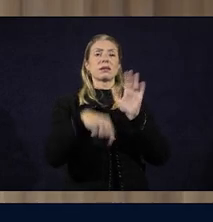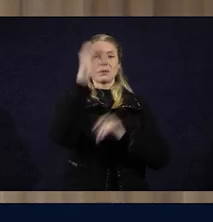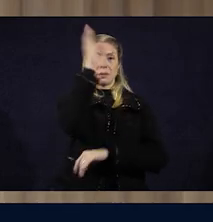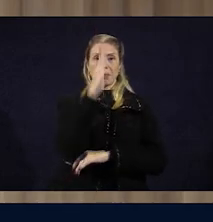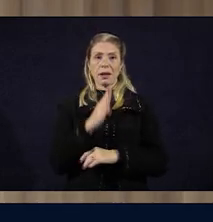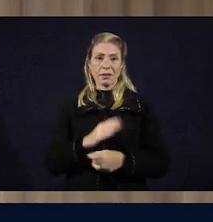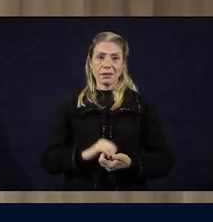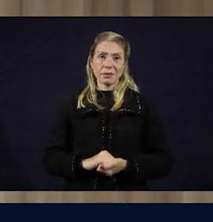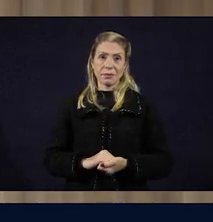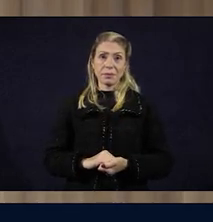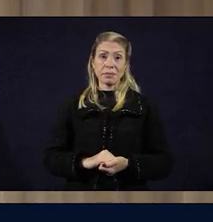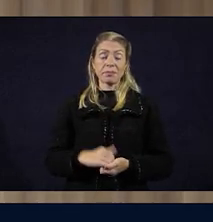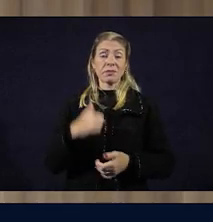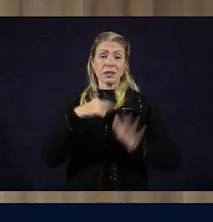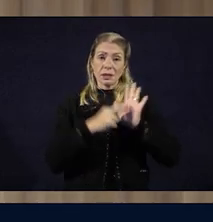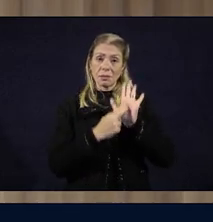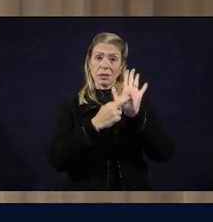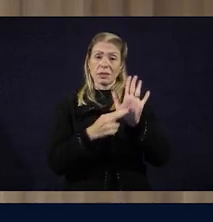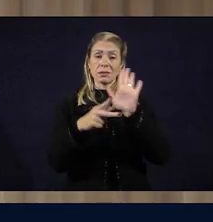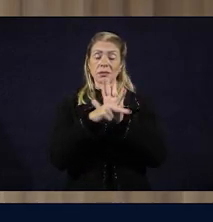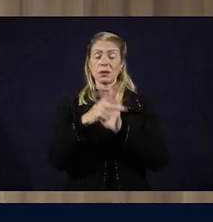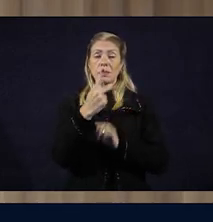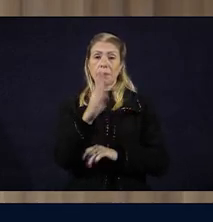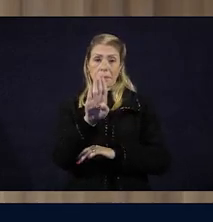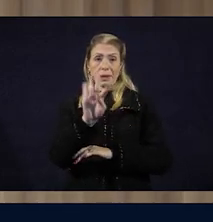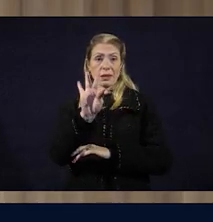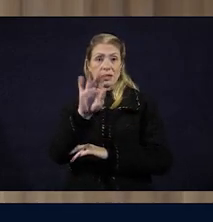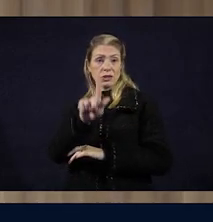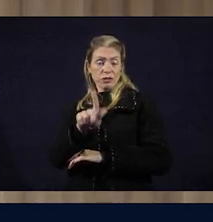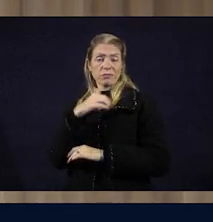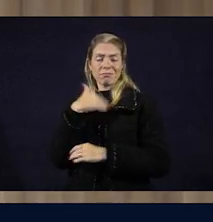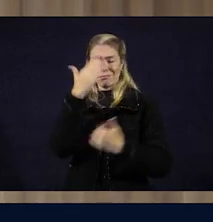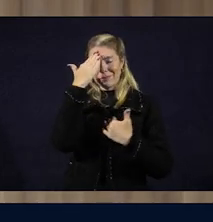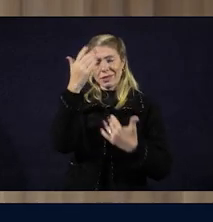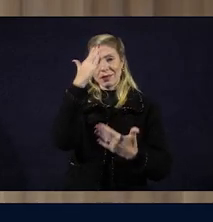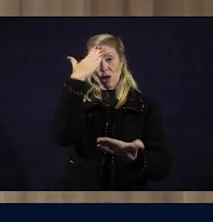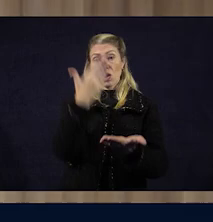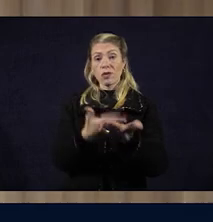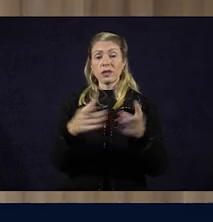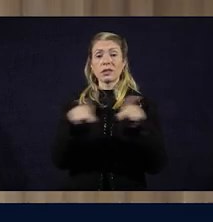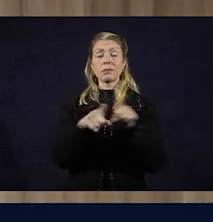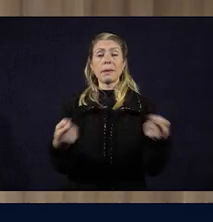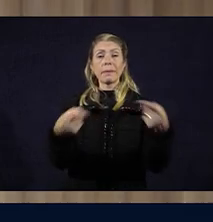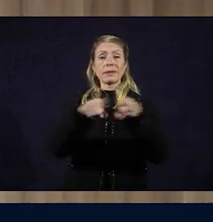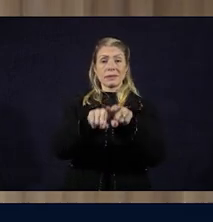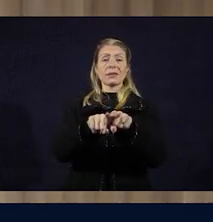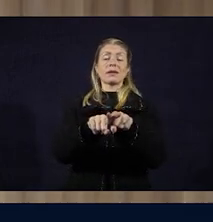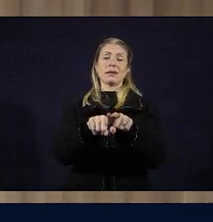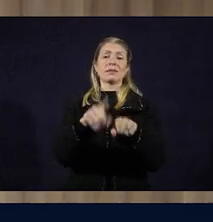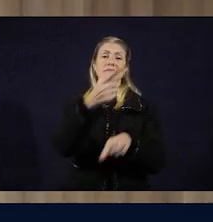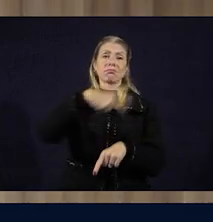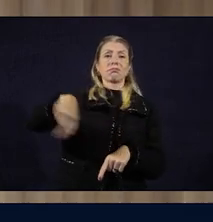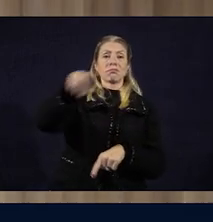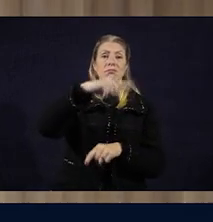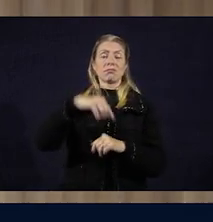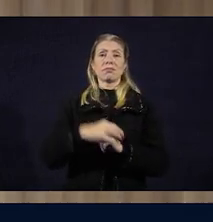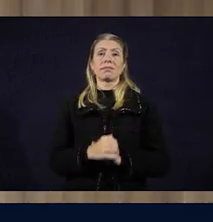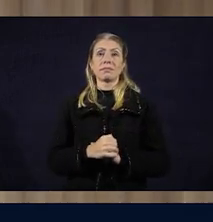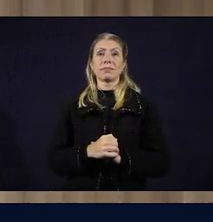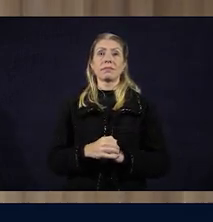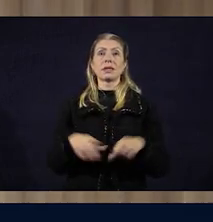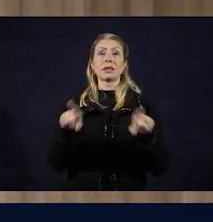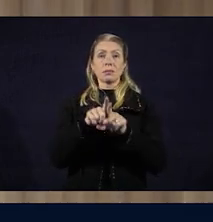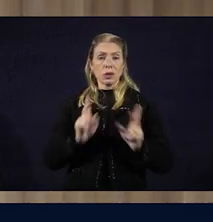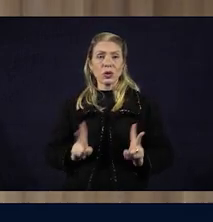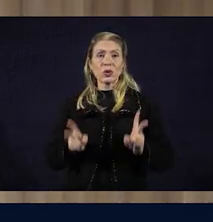Brasil então em nome de todo o BTG queria agradecer principalmente a confiança e a parceria de vocês e para dar continuidade